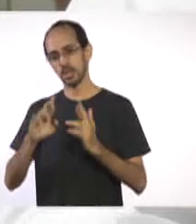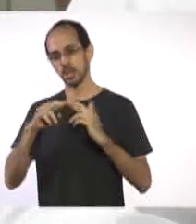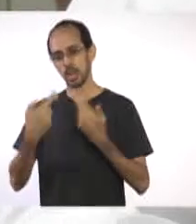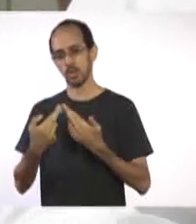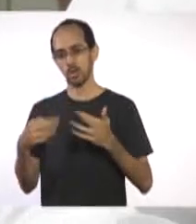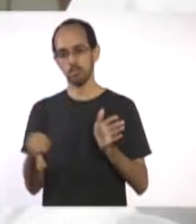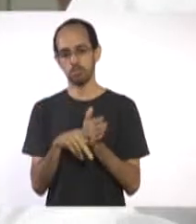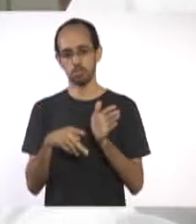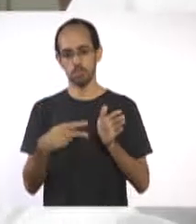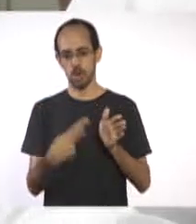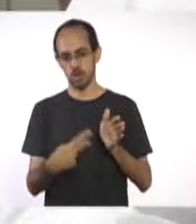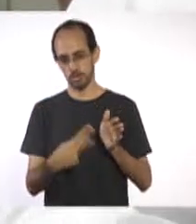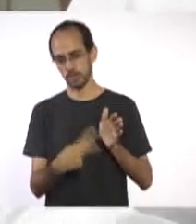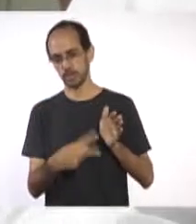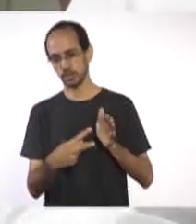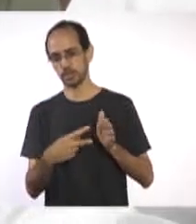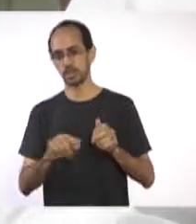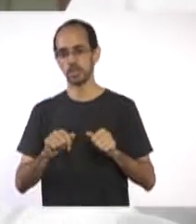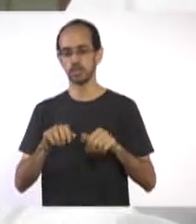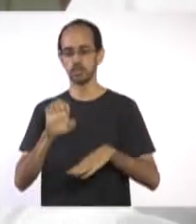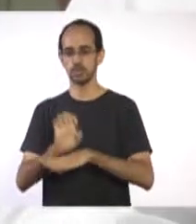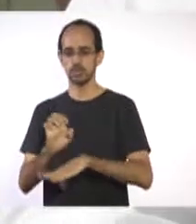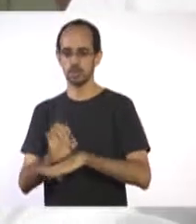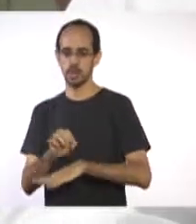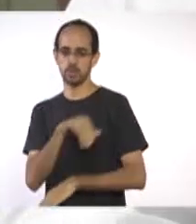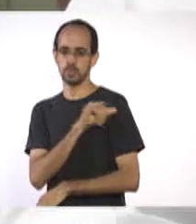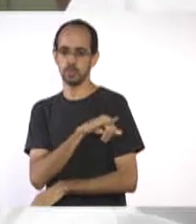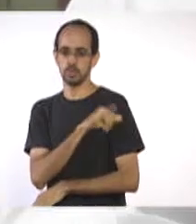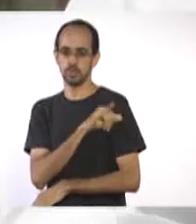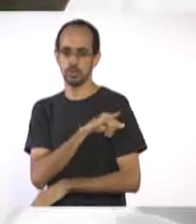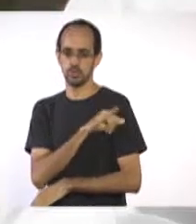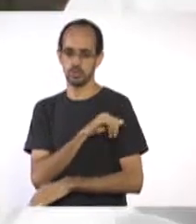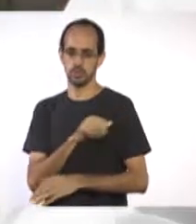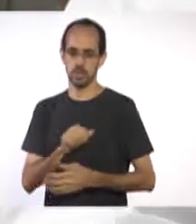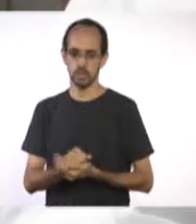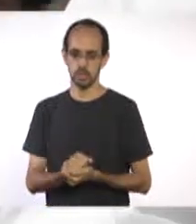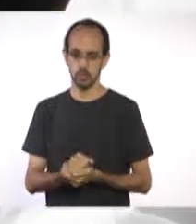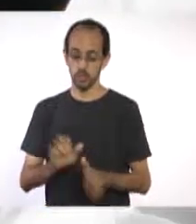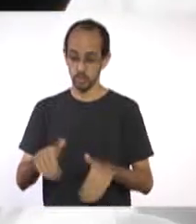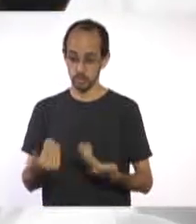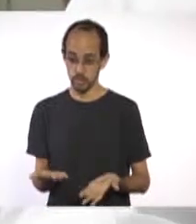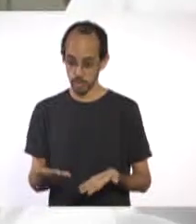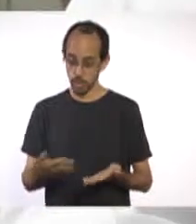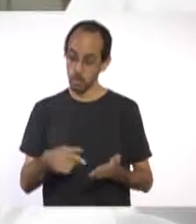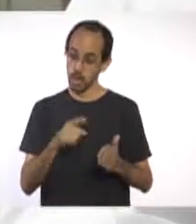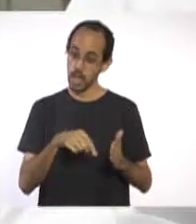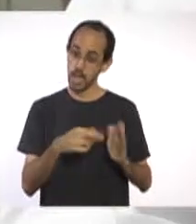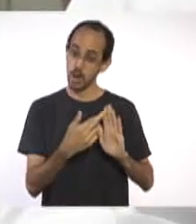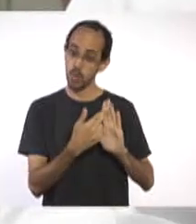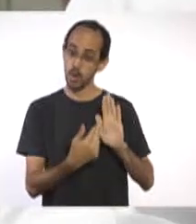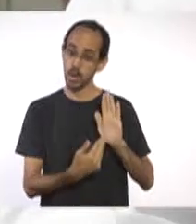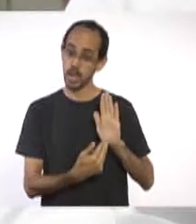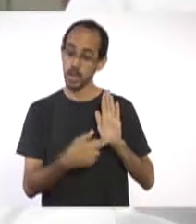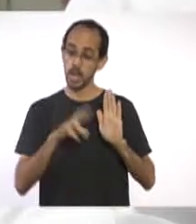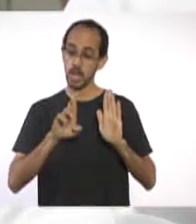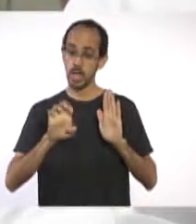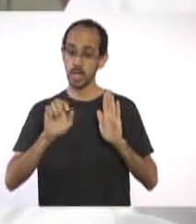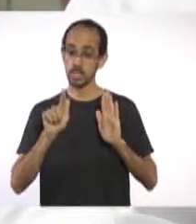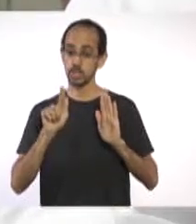Oficial da Assembleia Legislativa do Estado do Rio de Janeiro, inclusive com emissão de parecer. Bom, no regimento da Casa diz que essa é